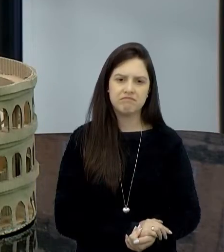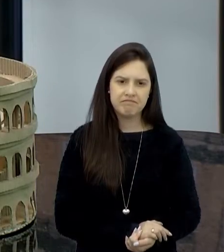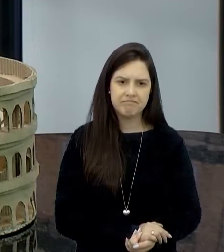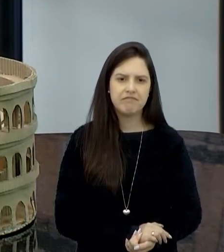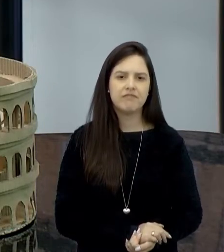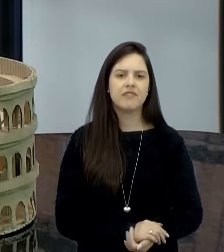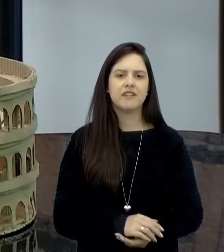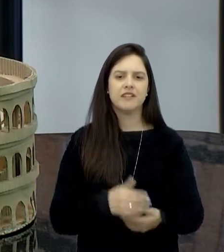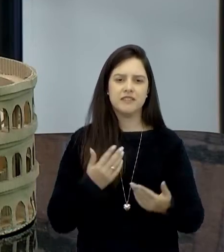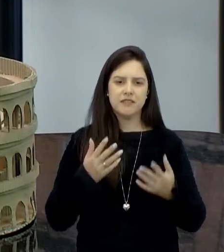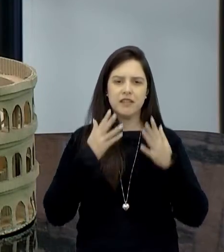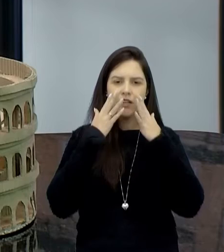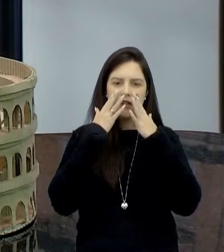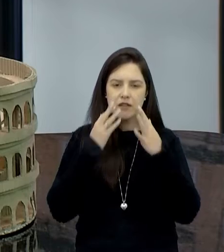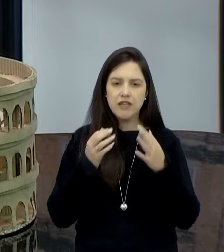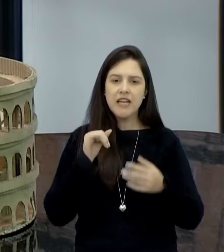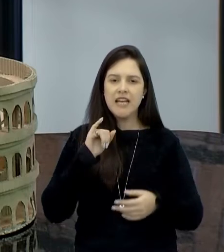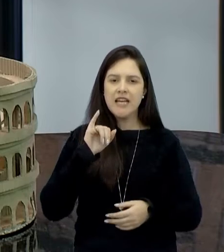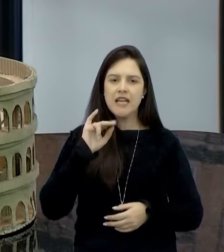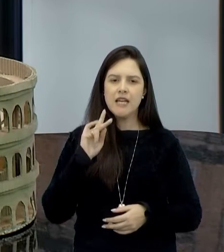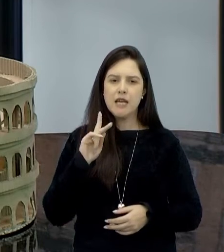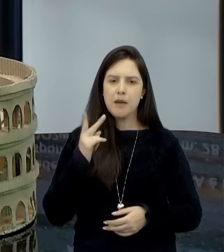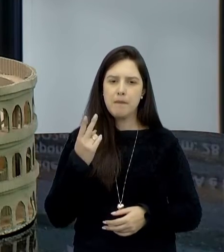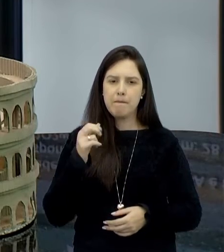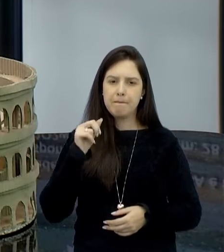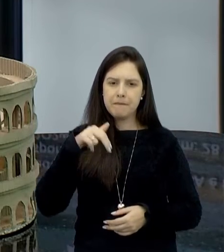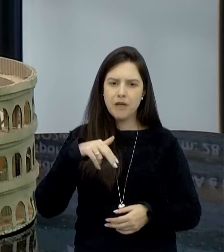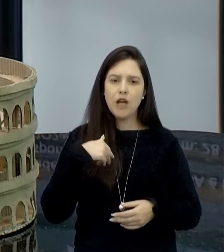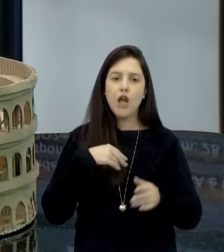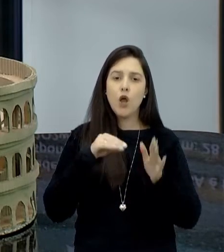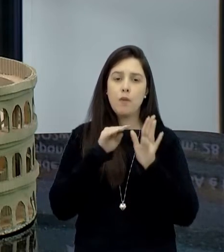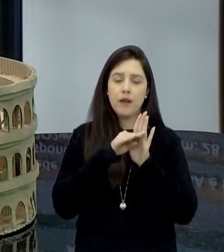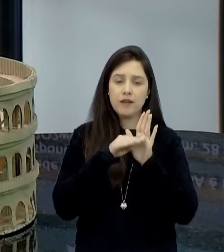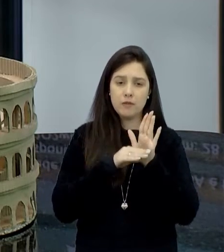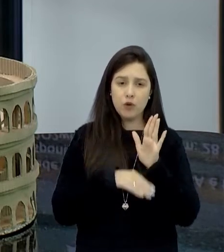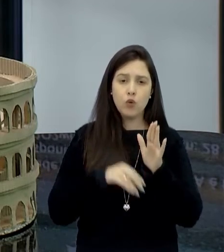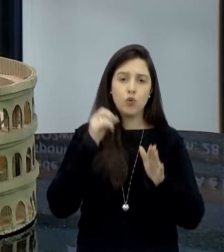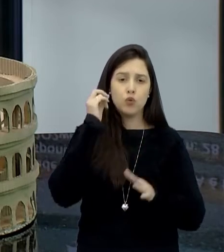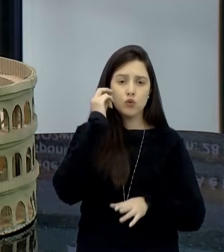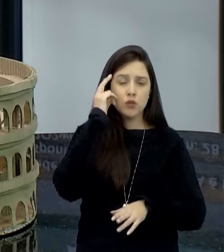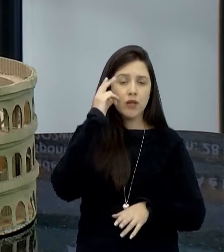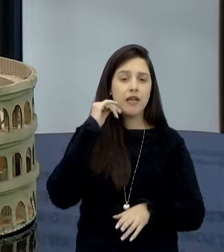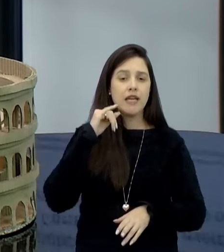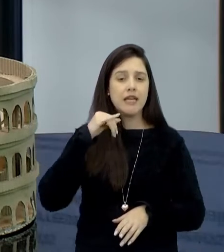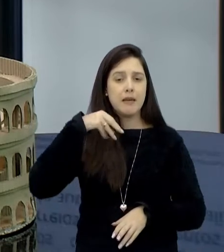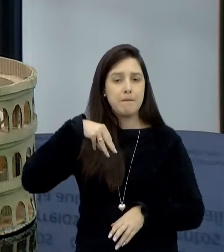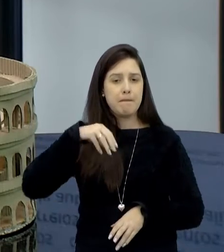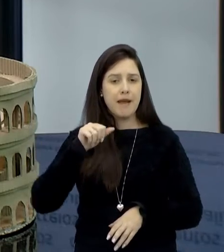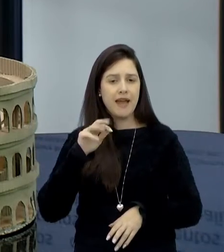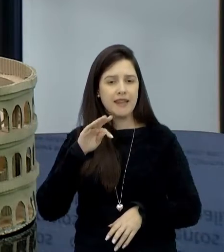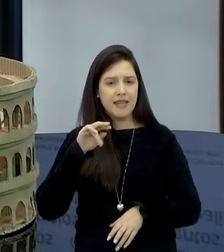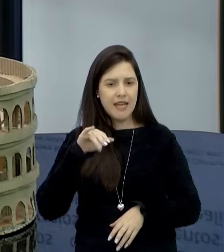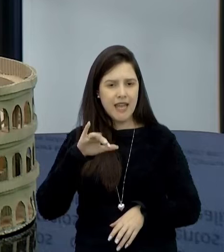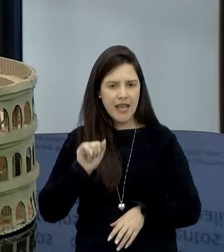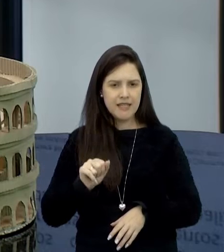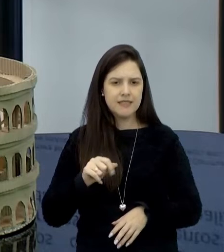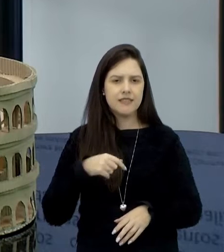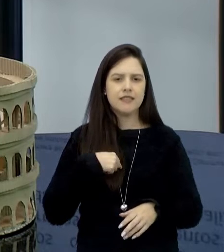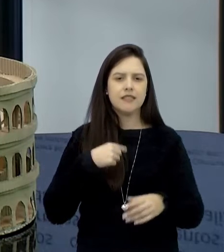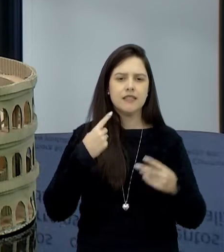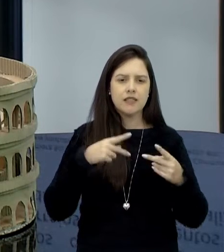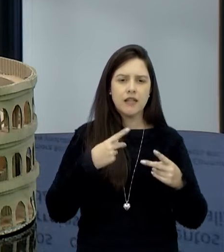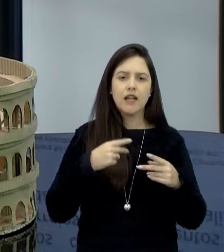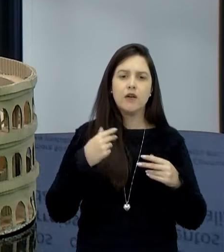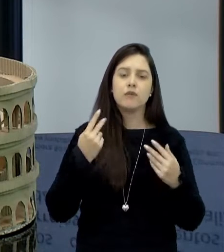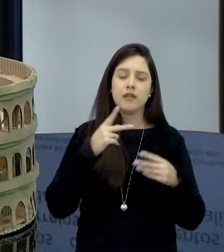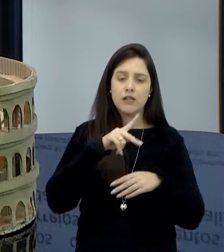Olha só, então assim, o IPHAN ele vai resguardar os patrimônios culturais, materiais e imateriais aqui, né, na esfera